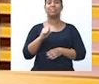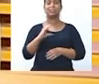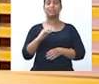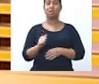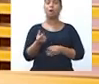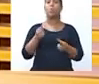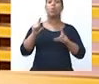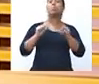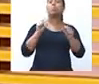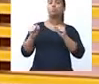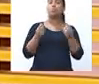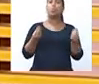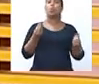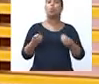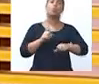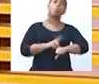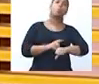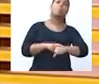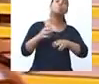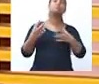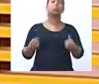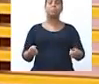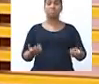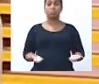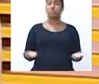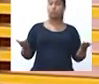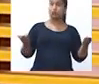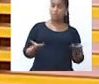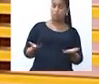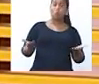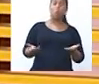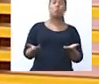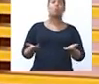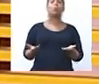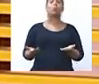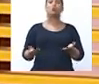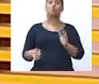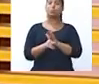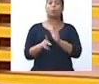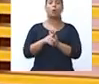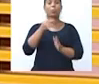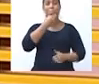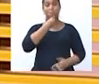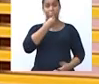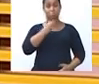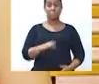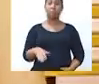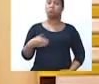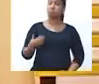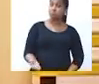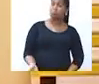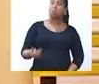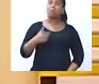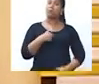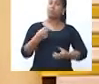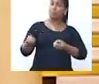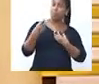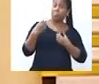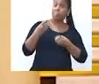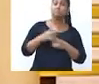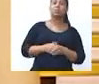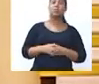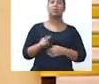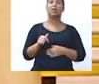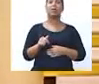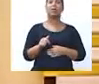que foi para você lá no momento de decidir por essa carreira, que ainda hoje é predominantemente masculina, né? Então, a minha formação na graduação